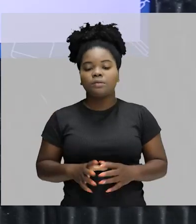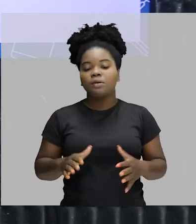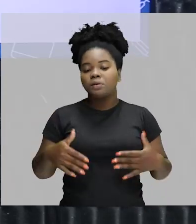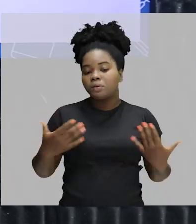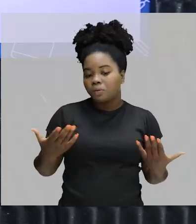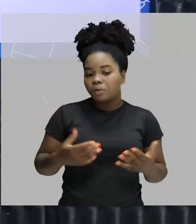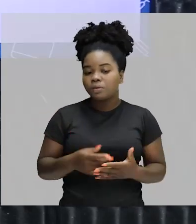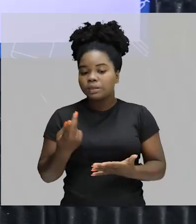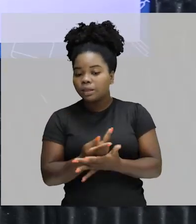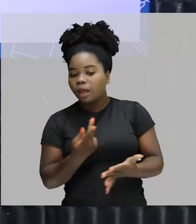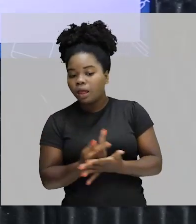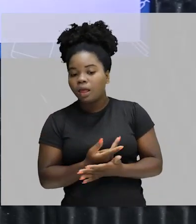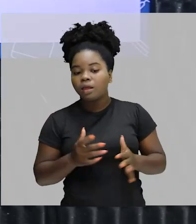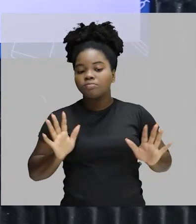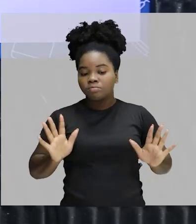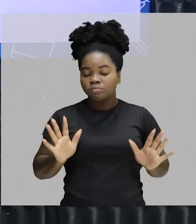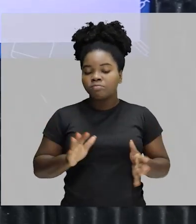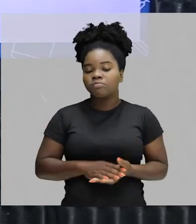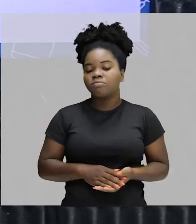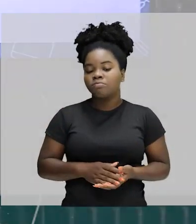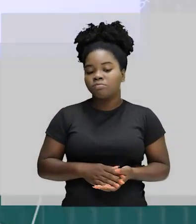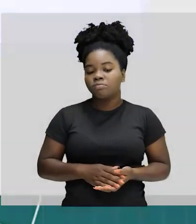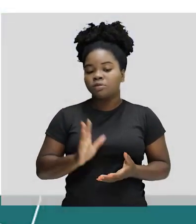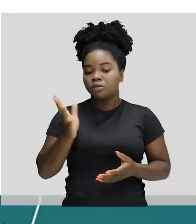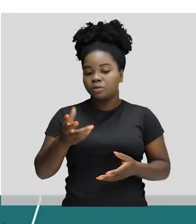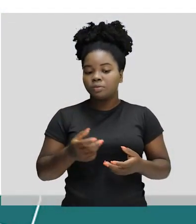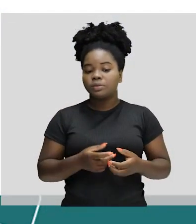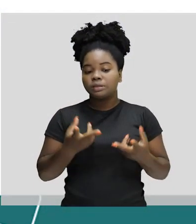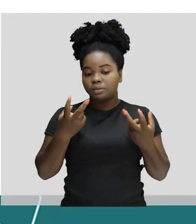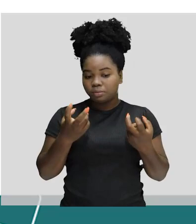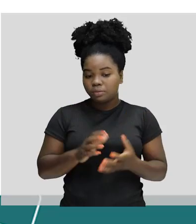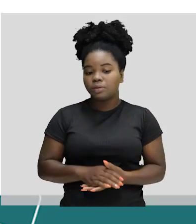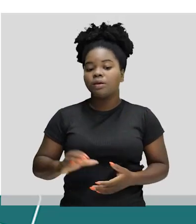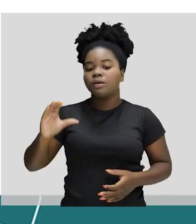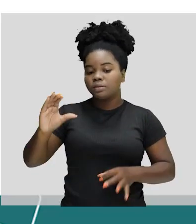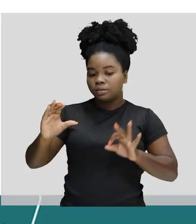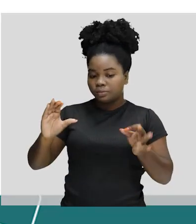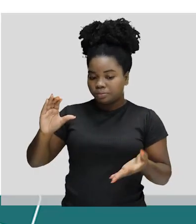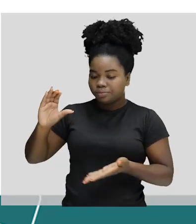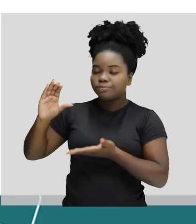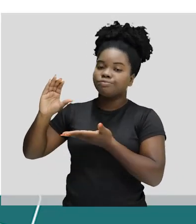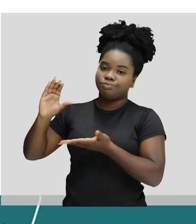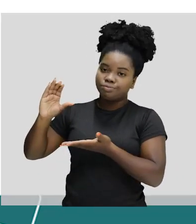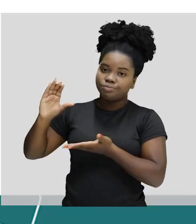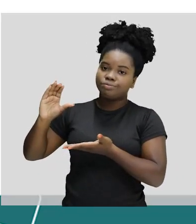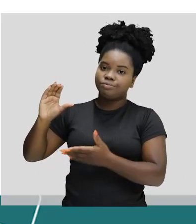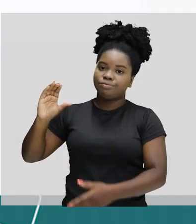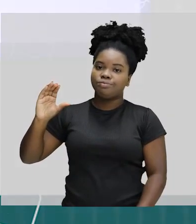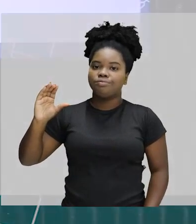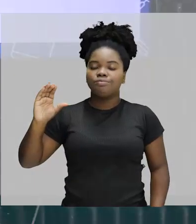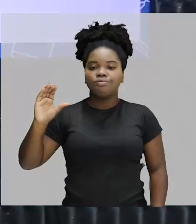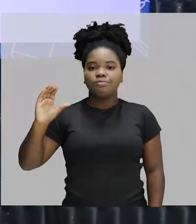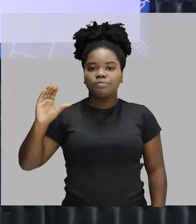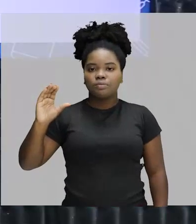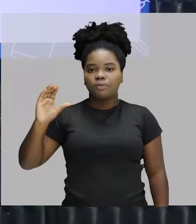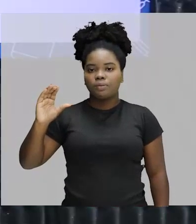que não foi empregado corretamente. Acho que a gente até viu esse exemplo, né? Então, aqui no caso, doce não